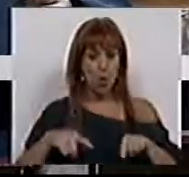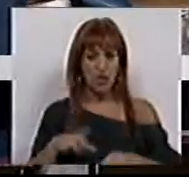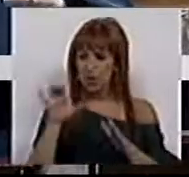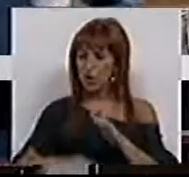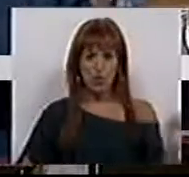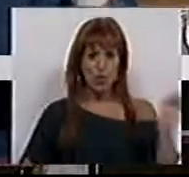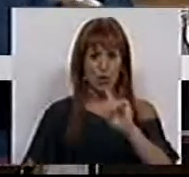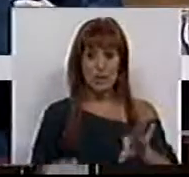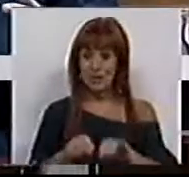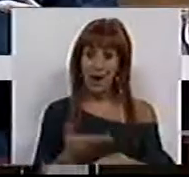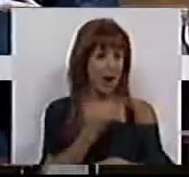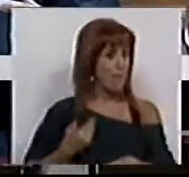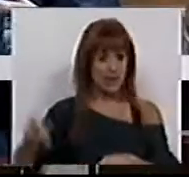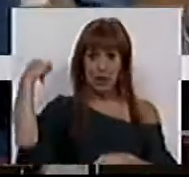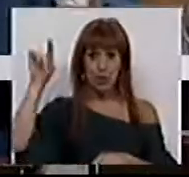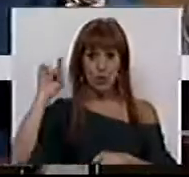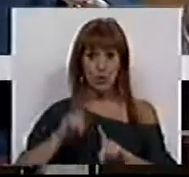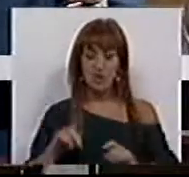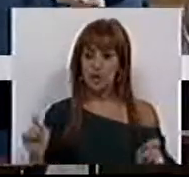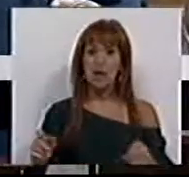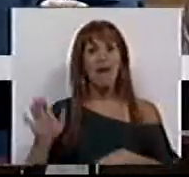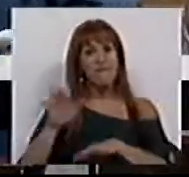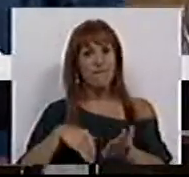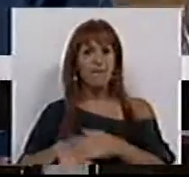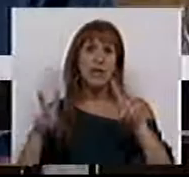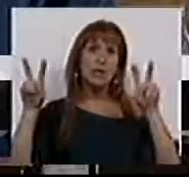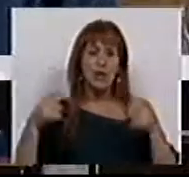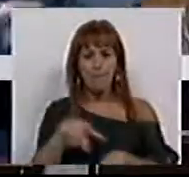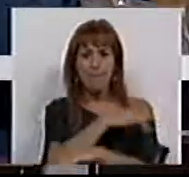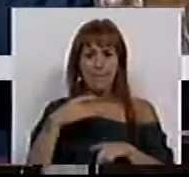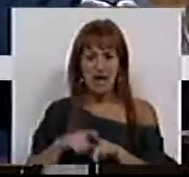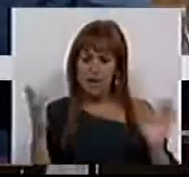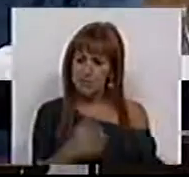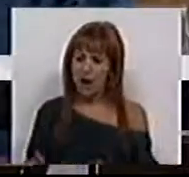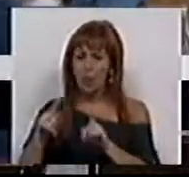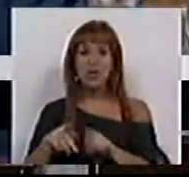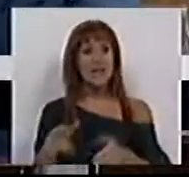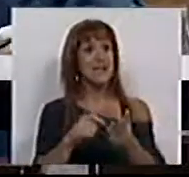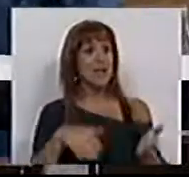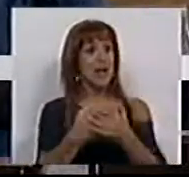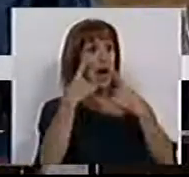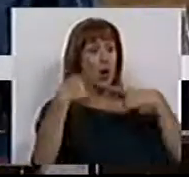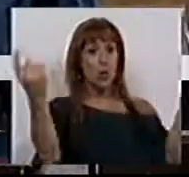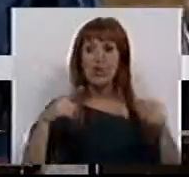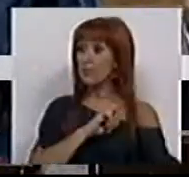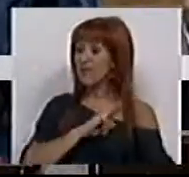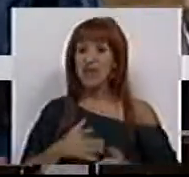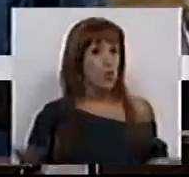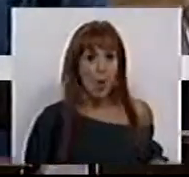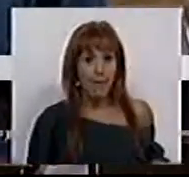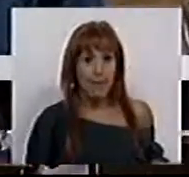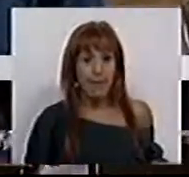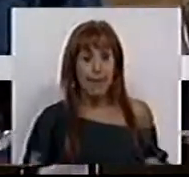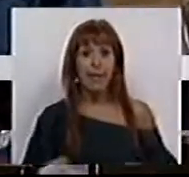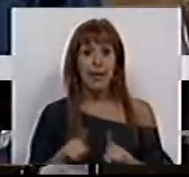em condições, como não esteve no passado, de produzir, digamos assim, médicos para satisfazer as necessidades públicas e privadas.